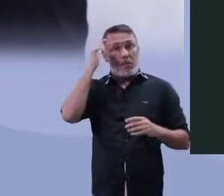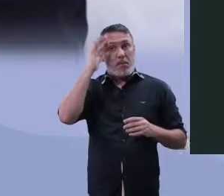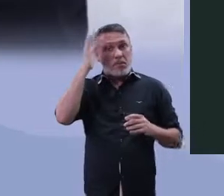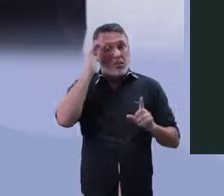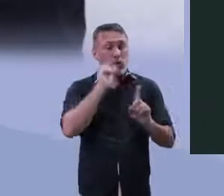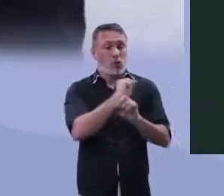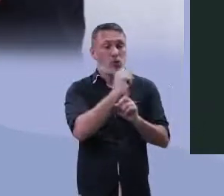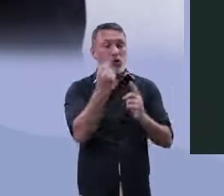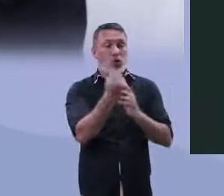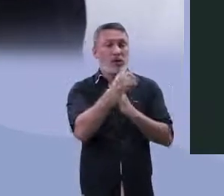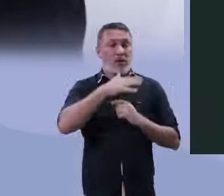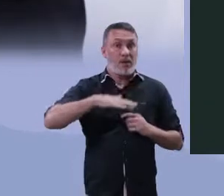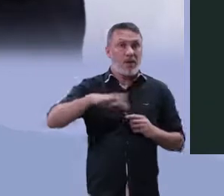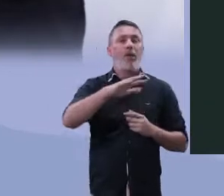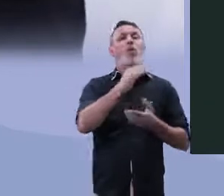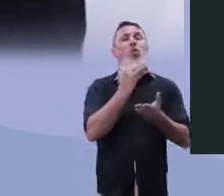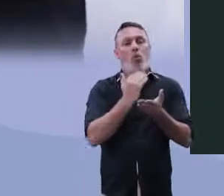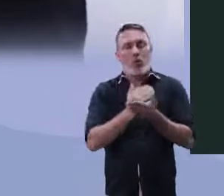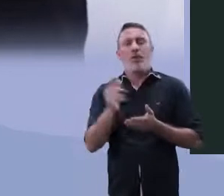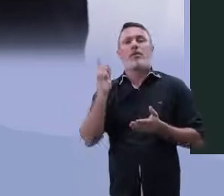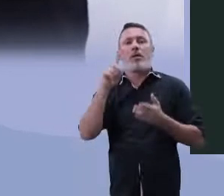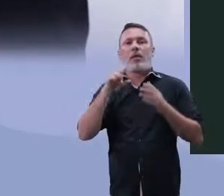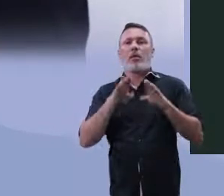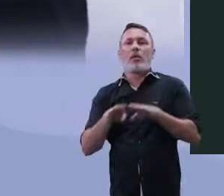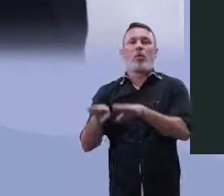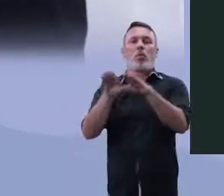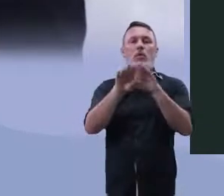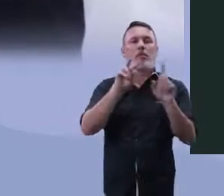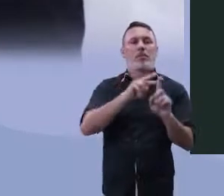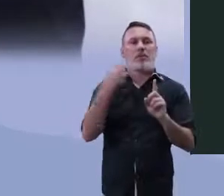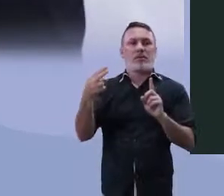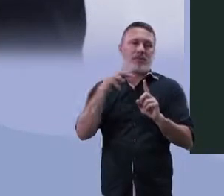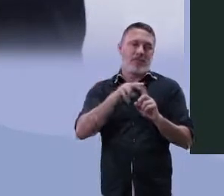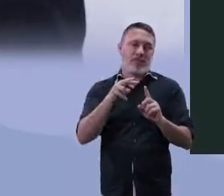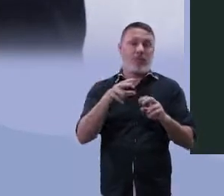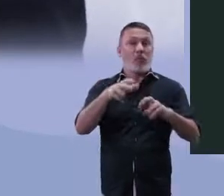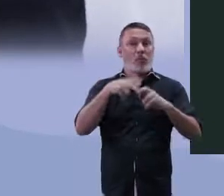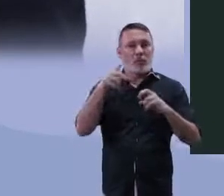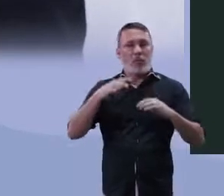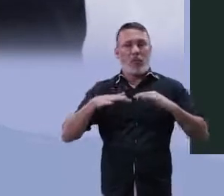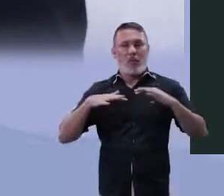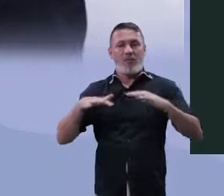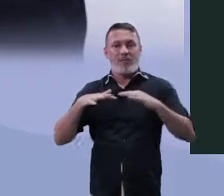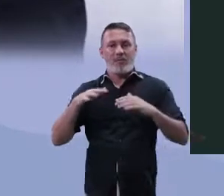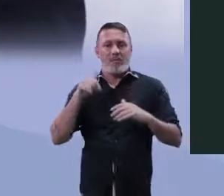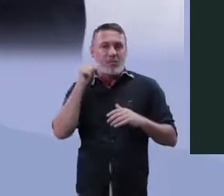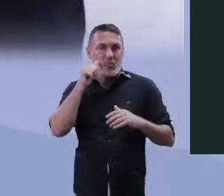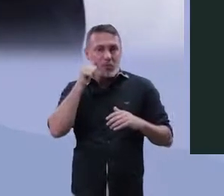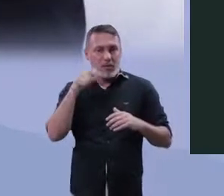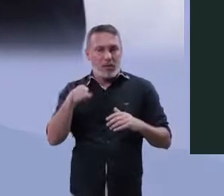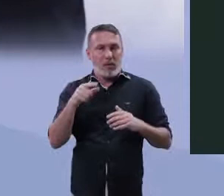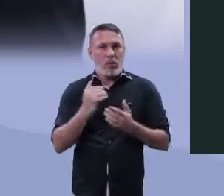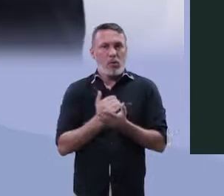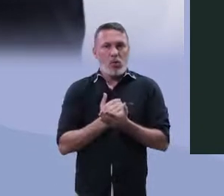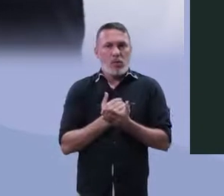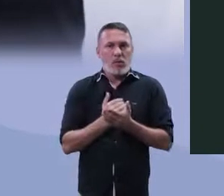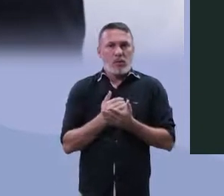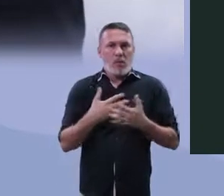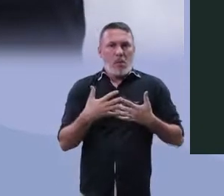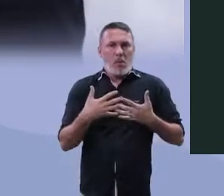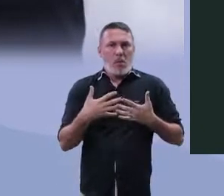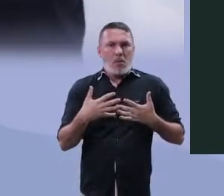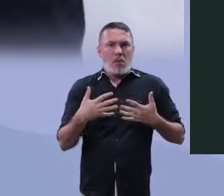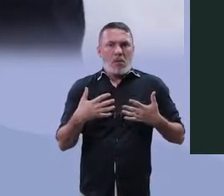vai trazer essa perspectiva de igualdade. Né? Então, o movimento feminista ele ganha fôlego na Europa,